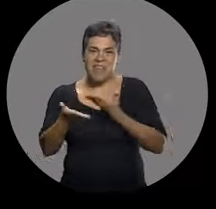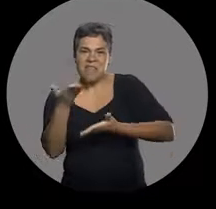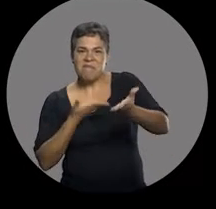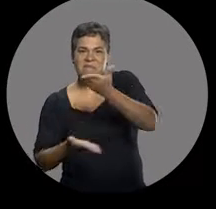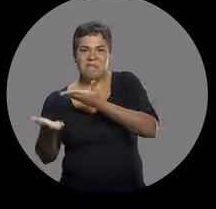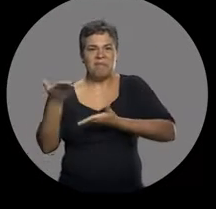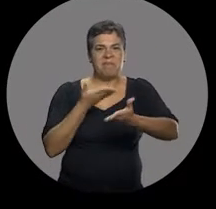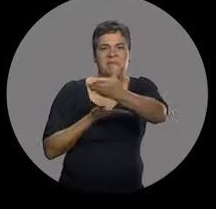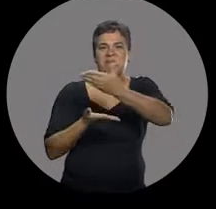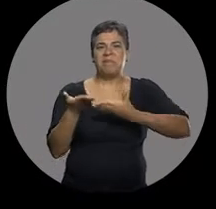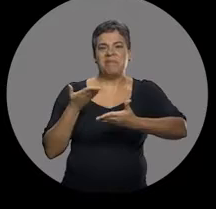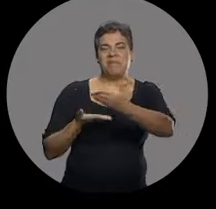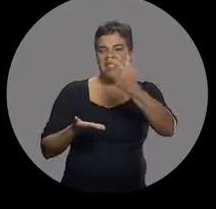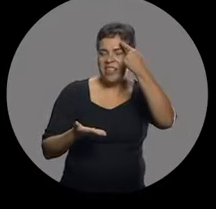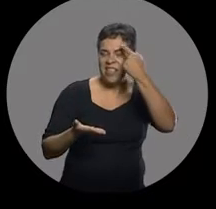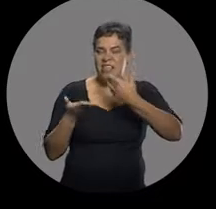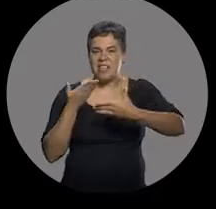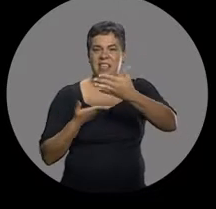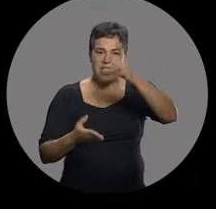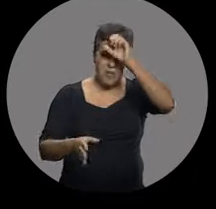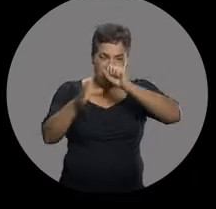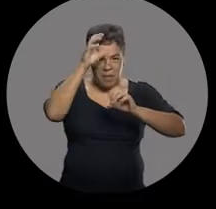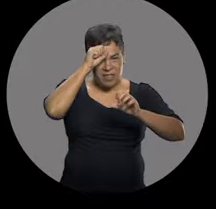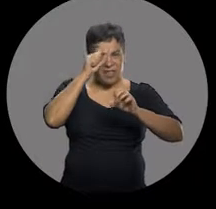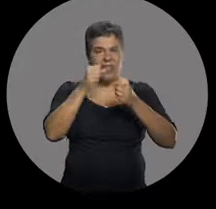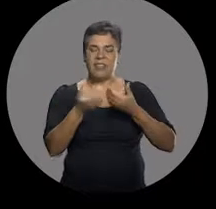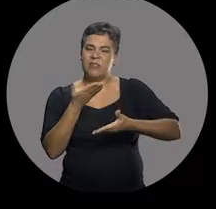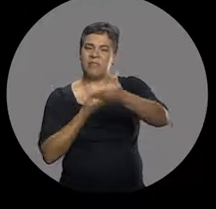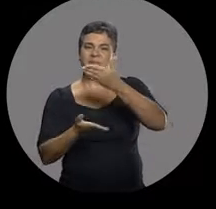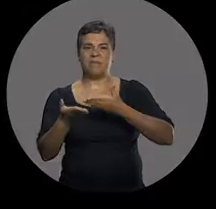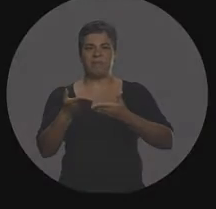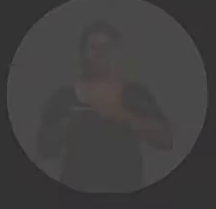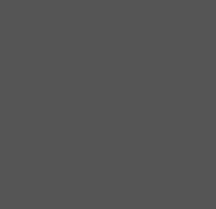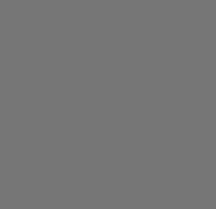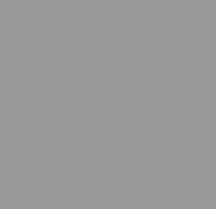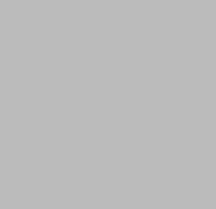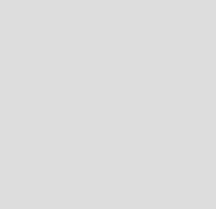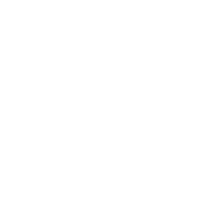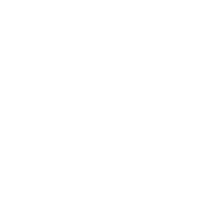permite que elas interajam, que elas troquem ideias e que o aprendizado seja mútuo.